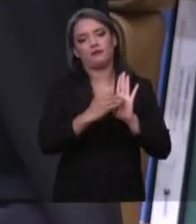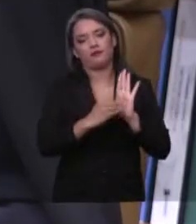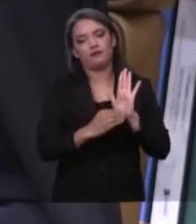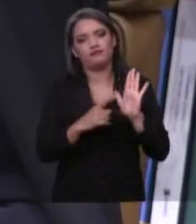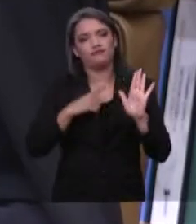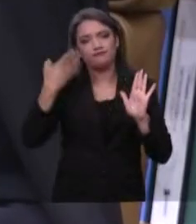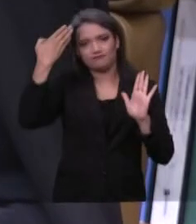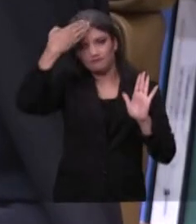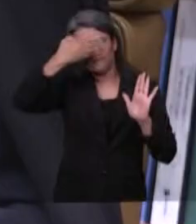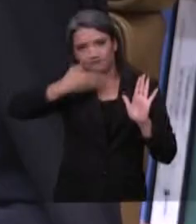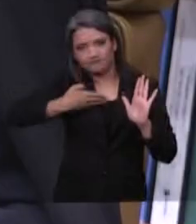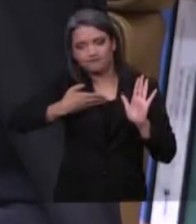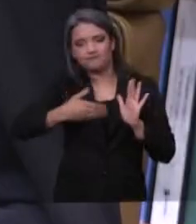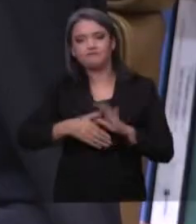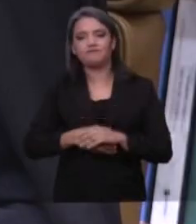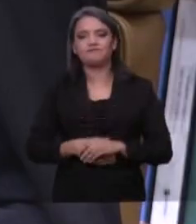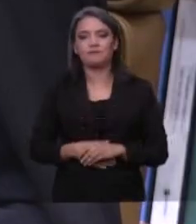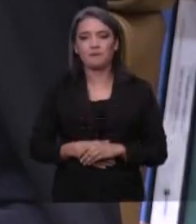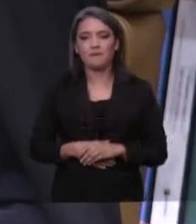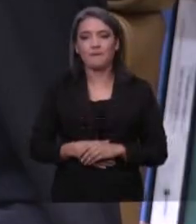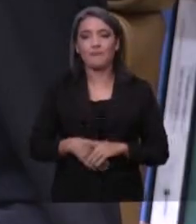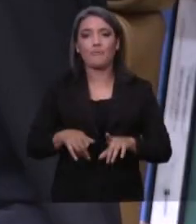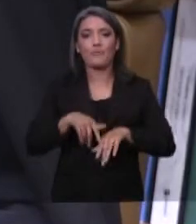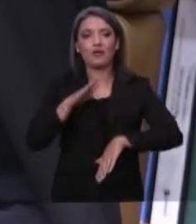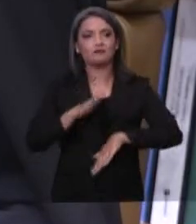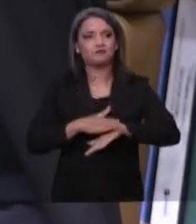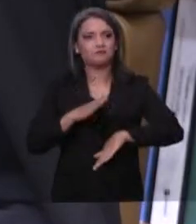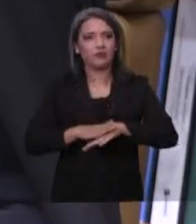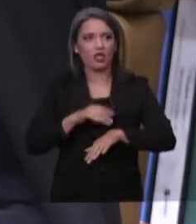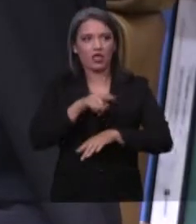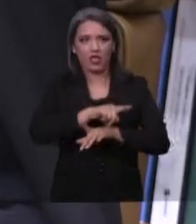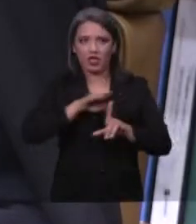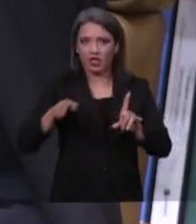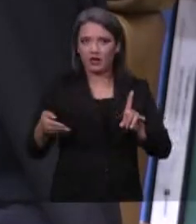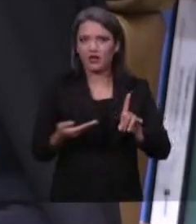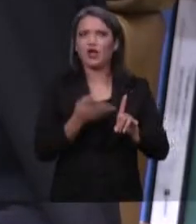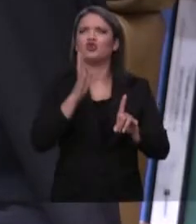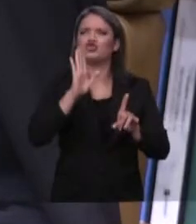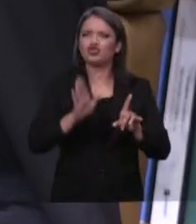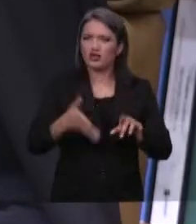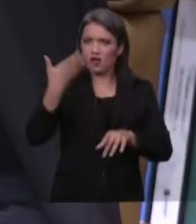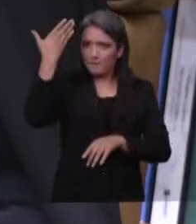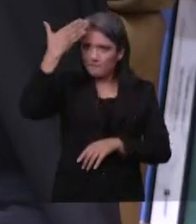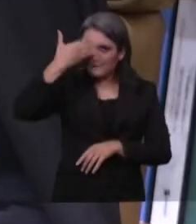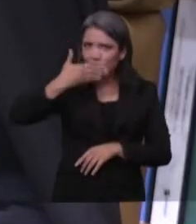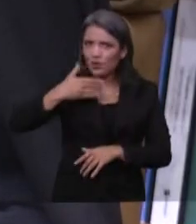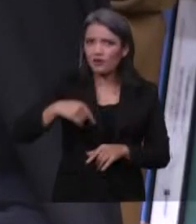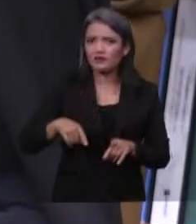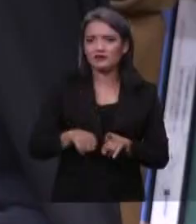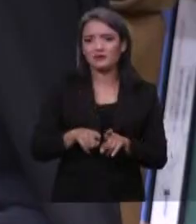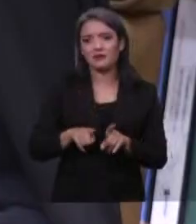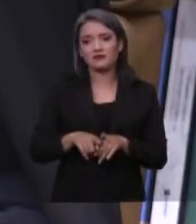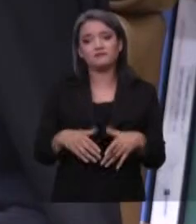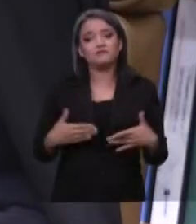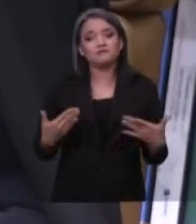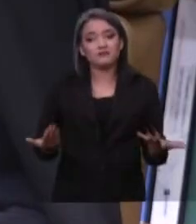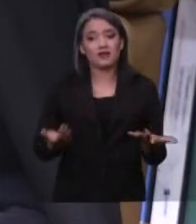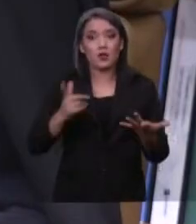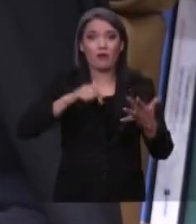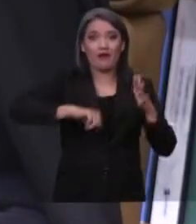comprovados nos autos. A autoria do réu também está bem comprovada. Estamos diante, como disse, de